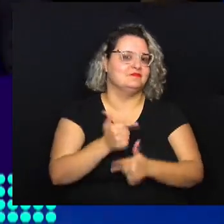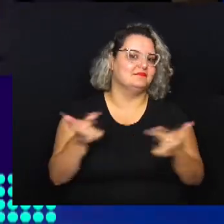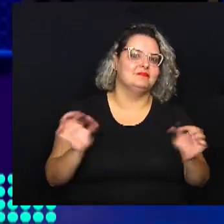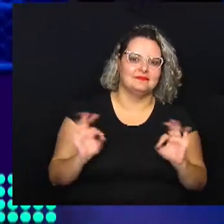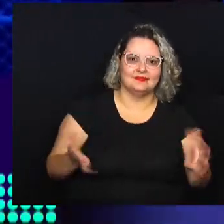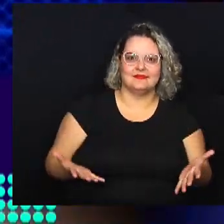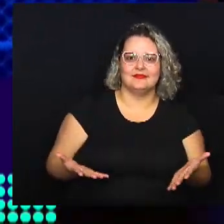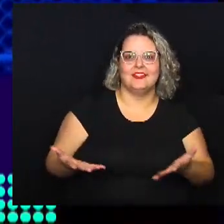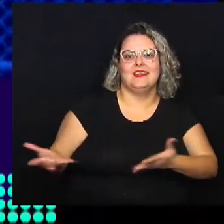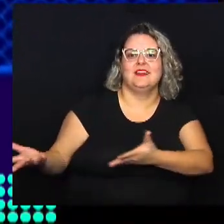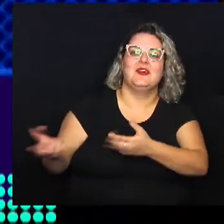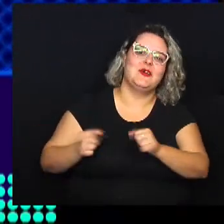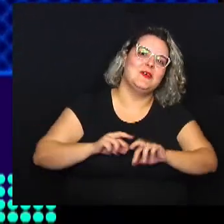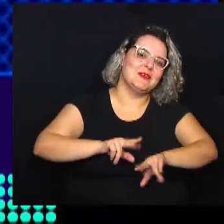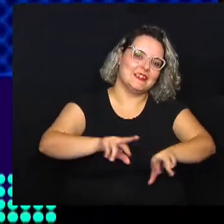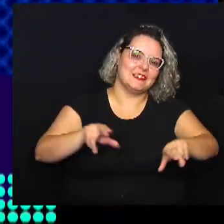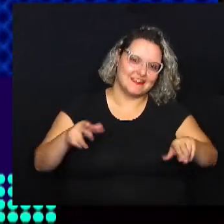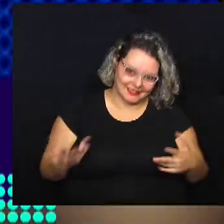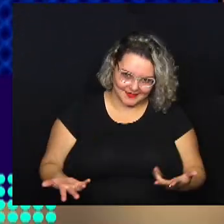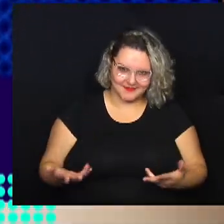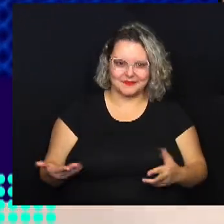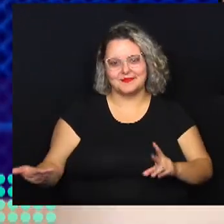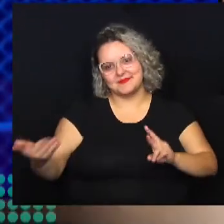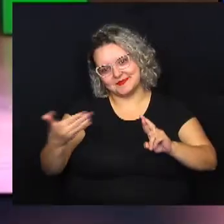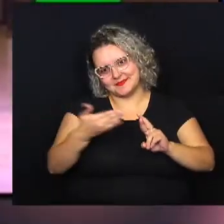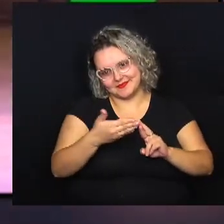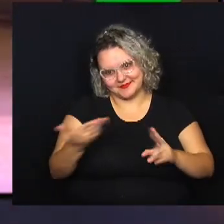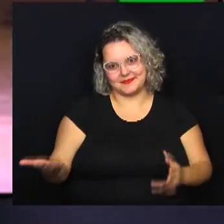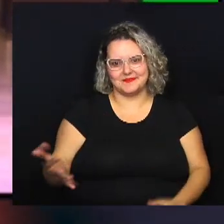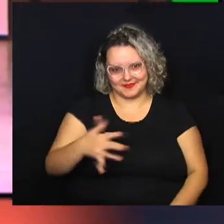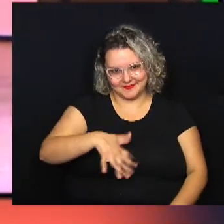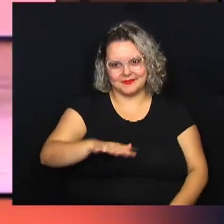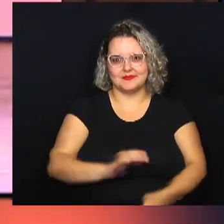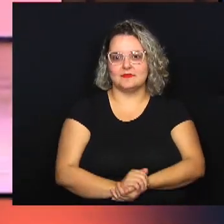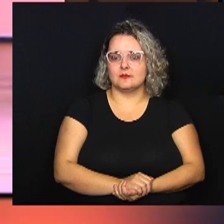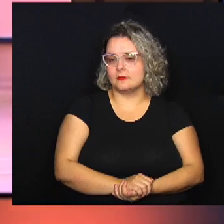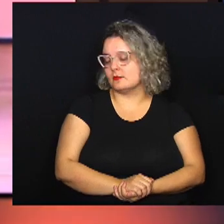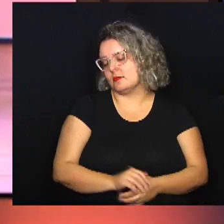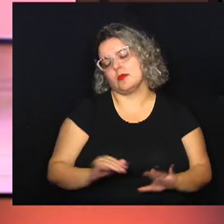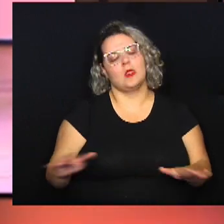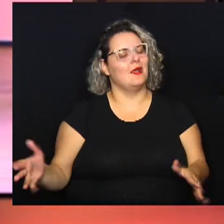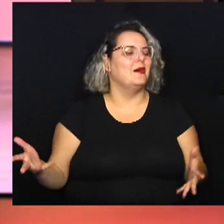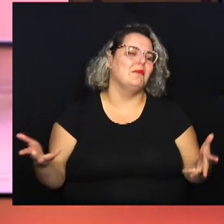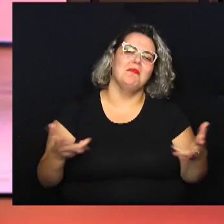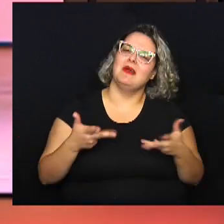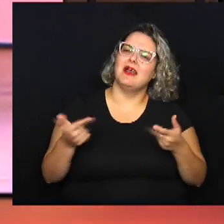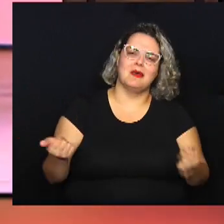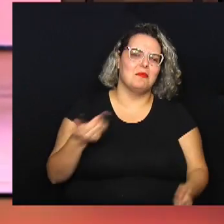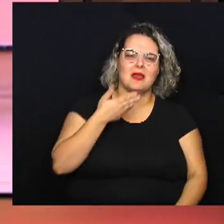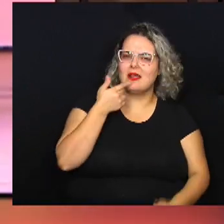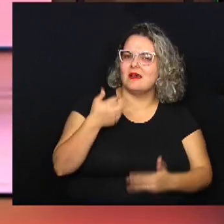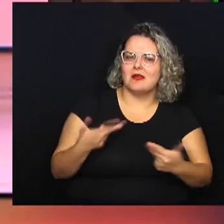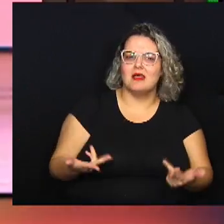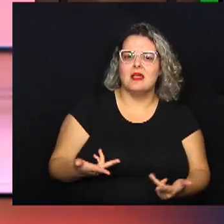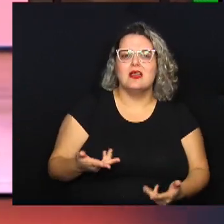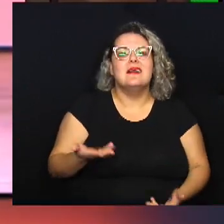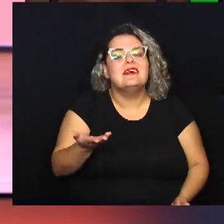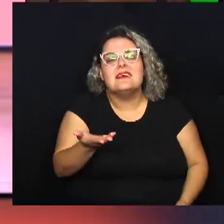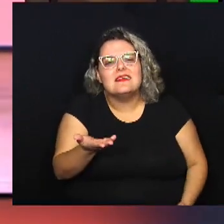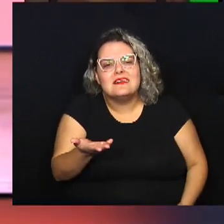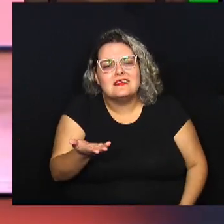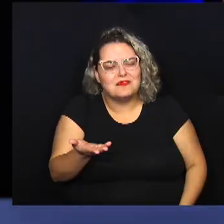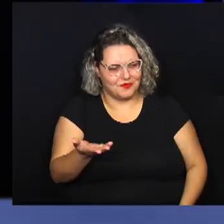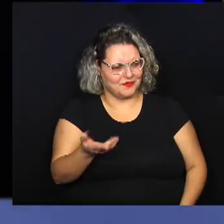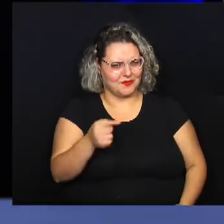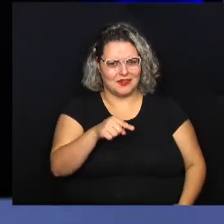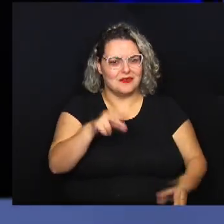um convidado diferente e de referência no mercado. Ah, cara, maravilhoso. A melhor coisa que eu fiz. Mas assim. peraí, seus